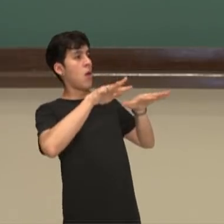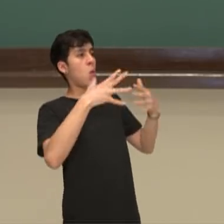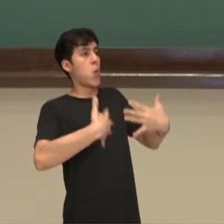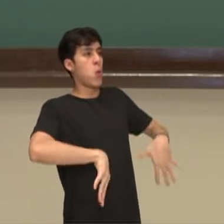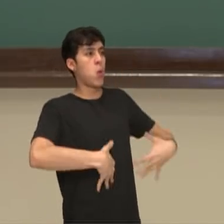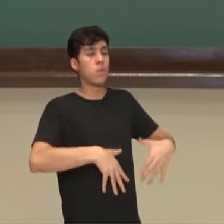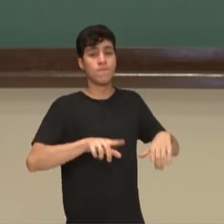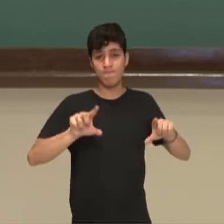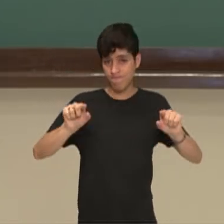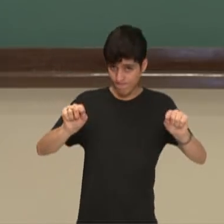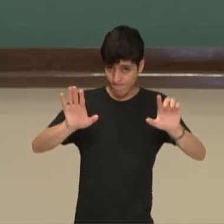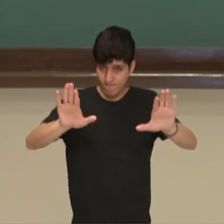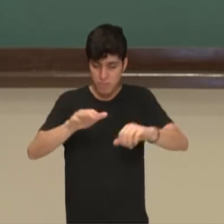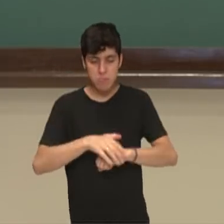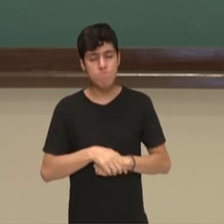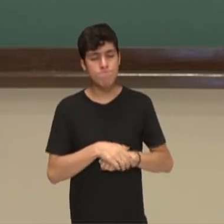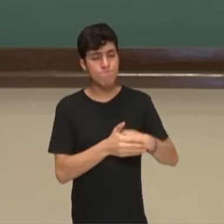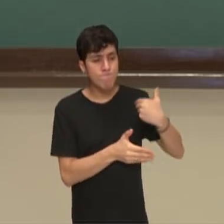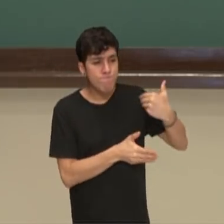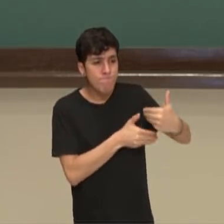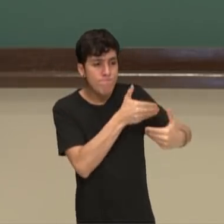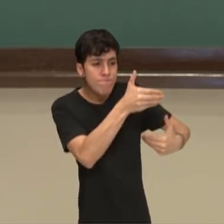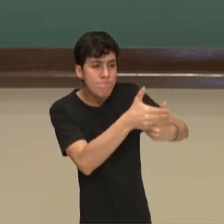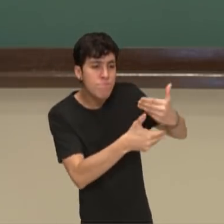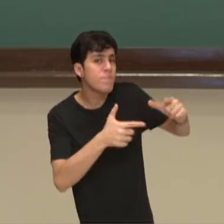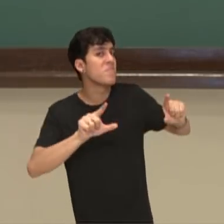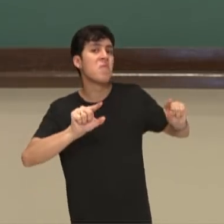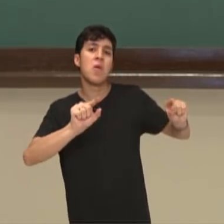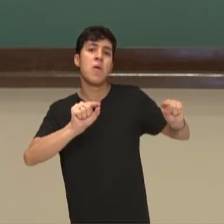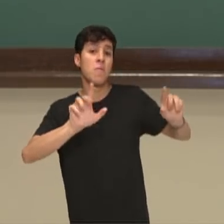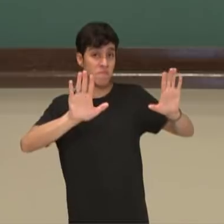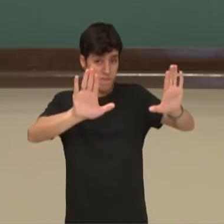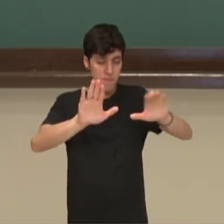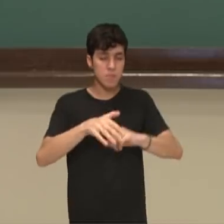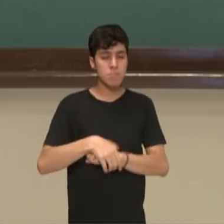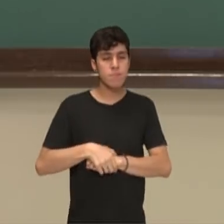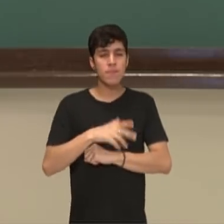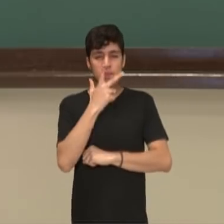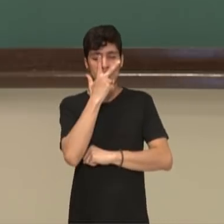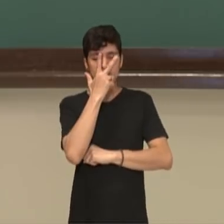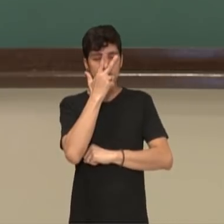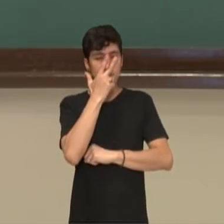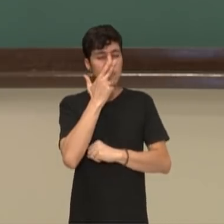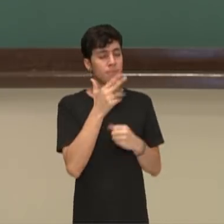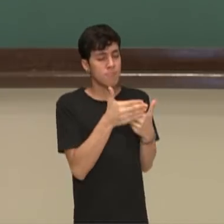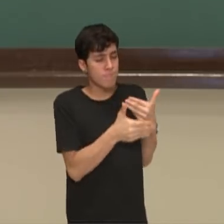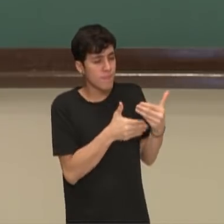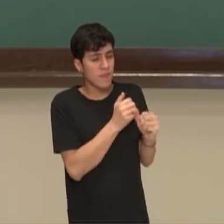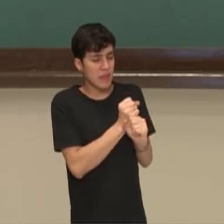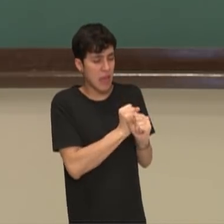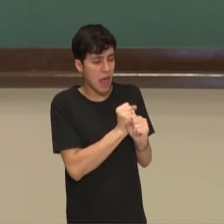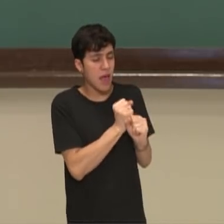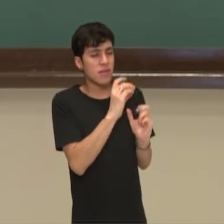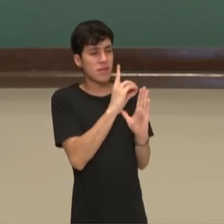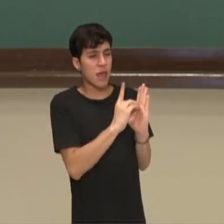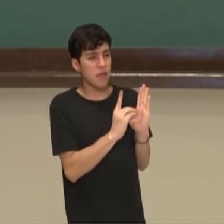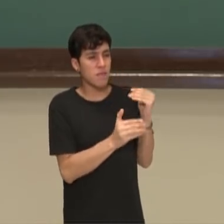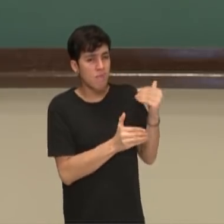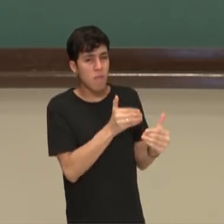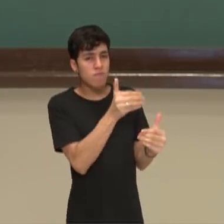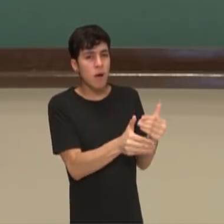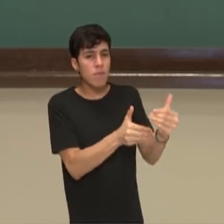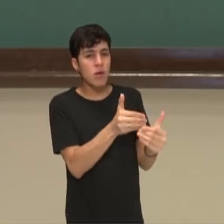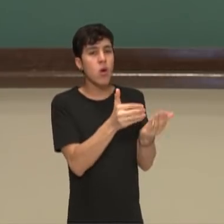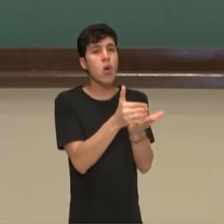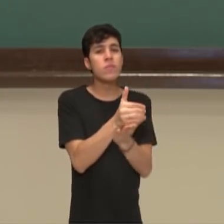assim, o tempo passa, Então, vamos se passando anos, décadas, chegou